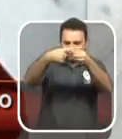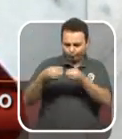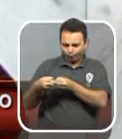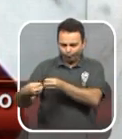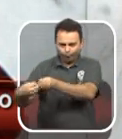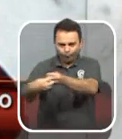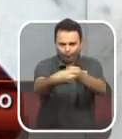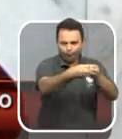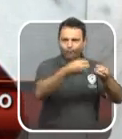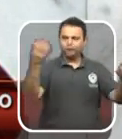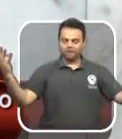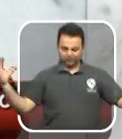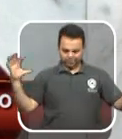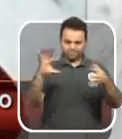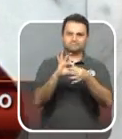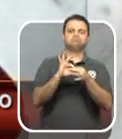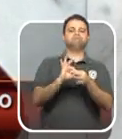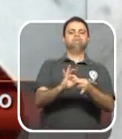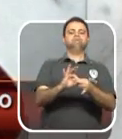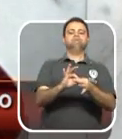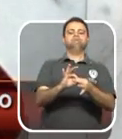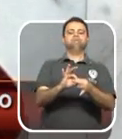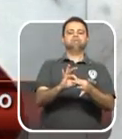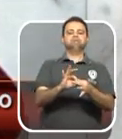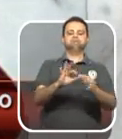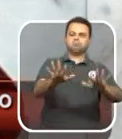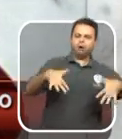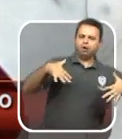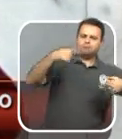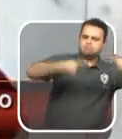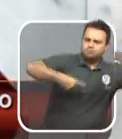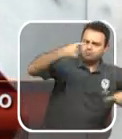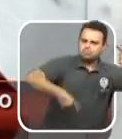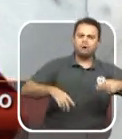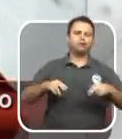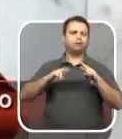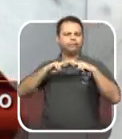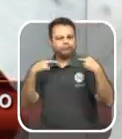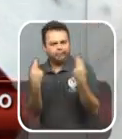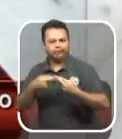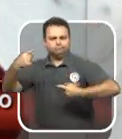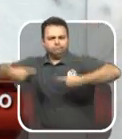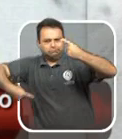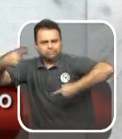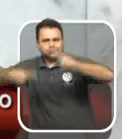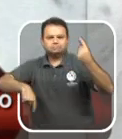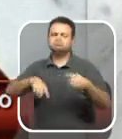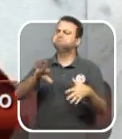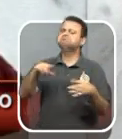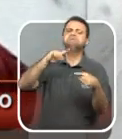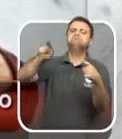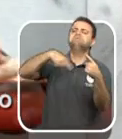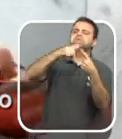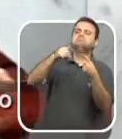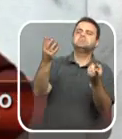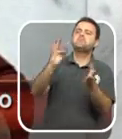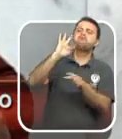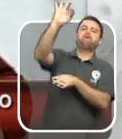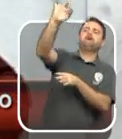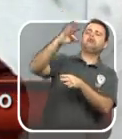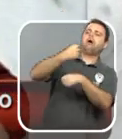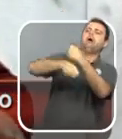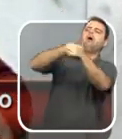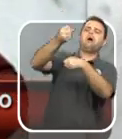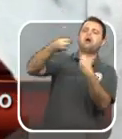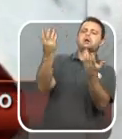aqui, principalmente concentrados aqui em São José do Rio Preto, nos debates, nessas reuniões. Qual que é o objetivo? Quais são os planos aí para